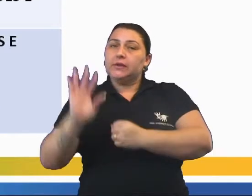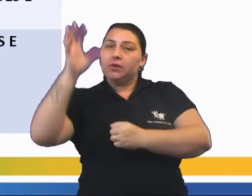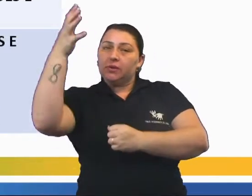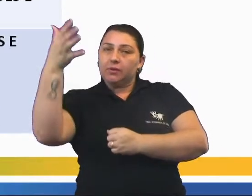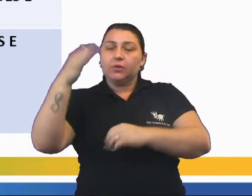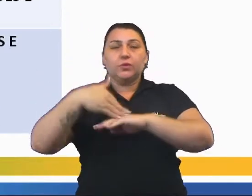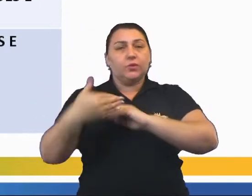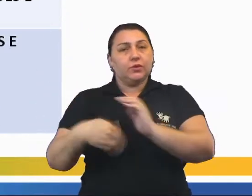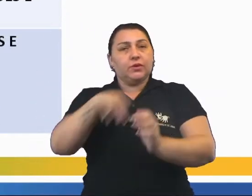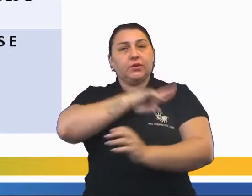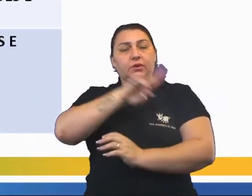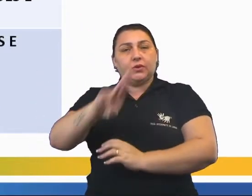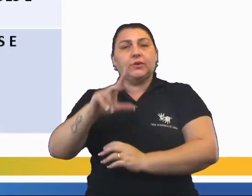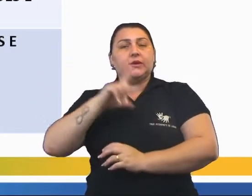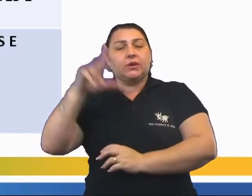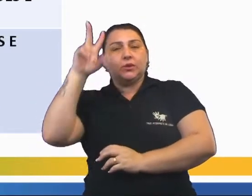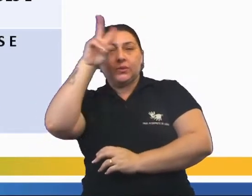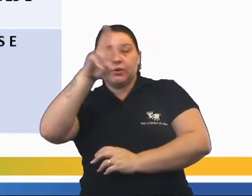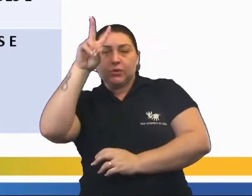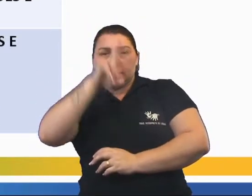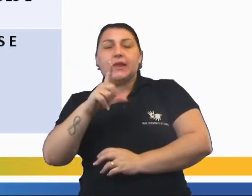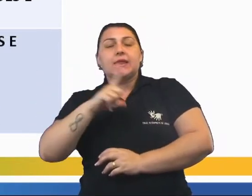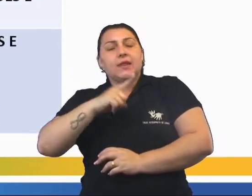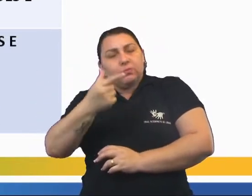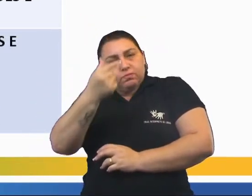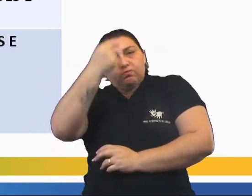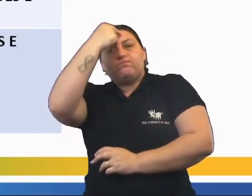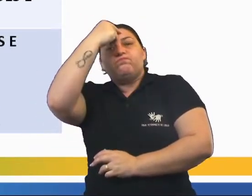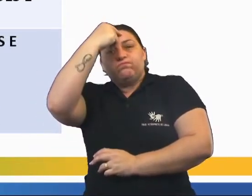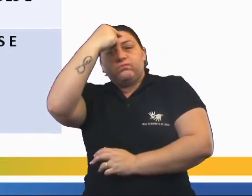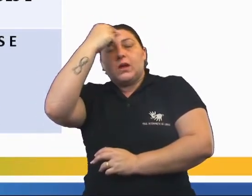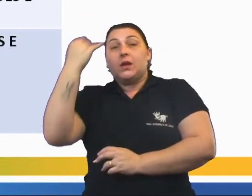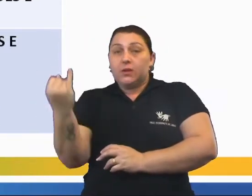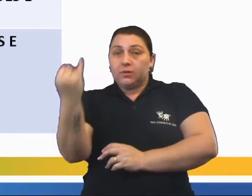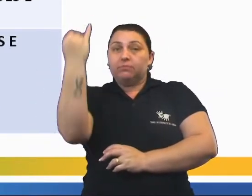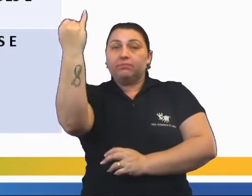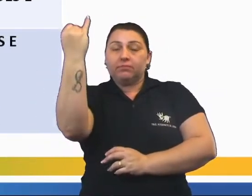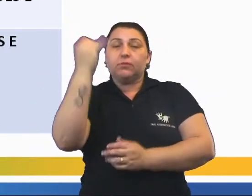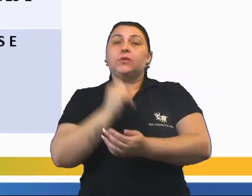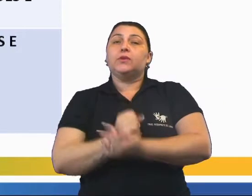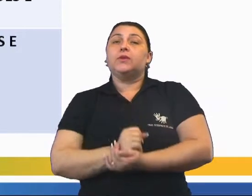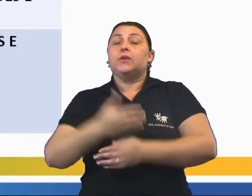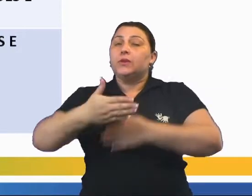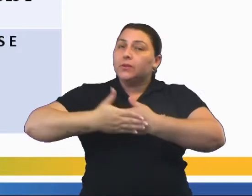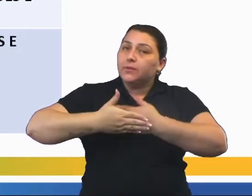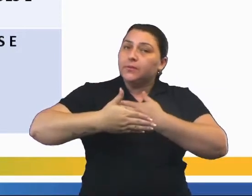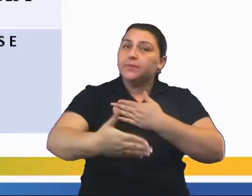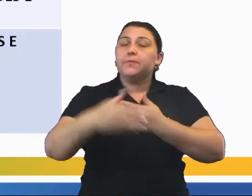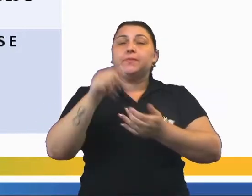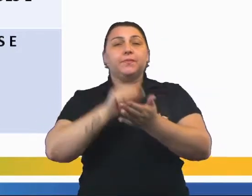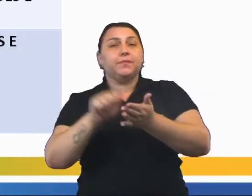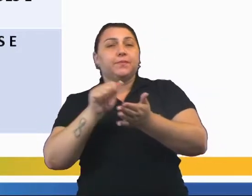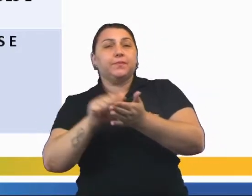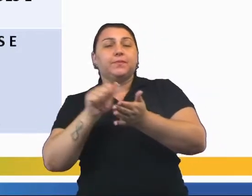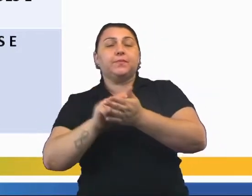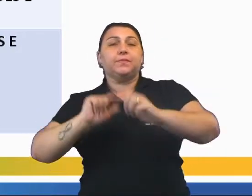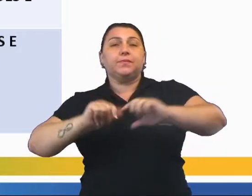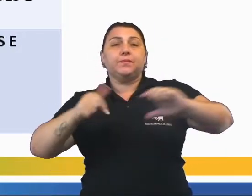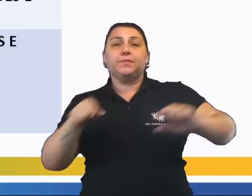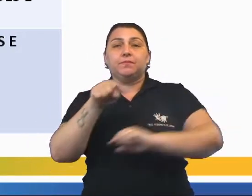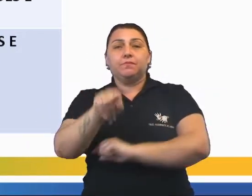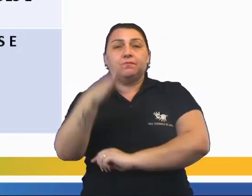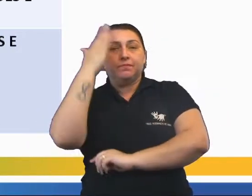Então toda religião tem uma história, toda religião tem uma memória. Então é fundamental, a partir dos escritos e das tradições,